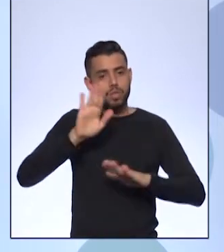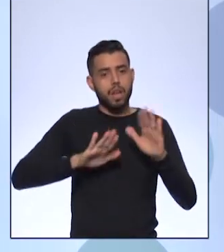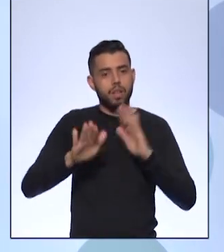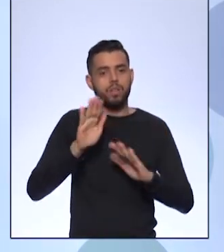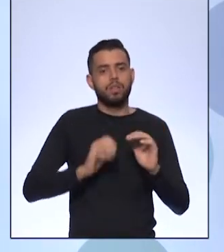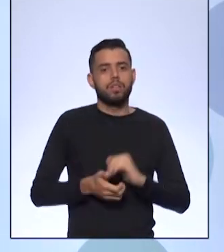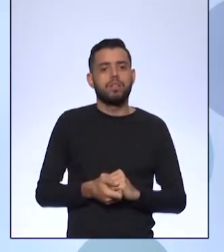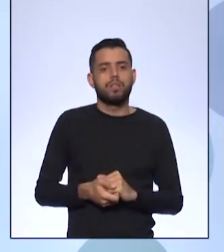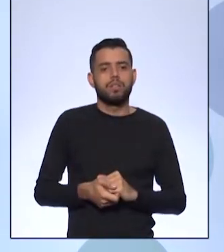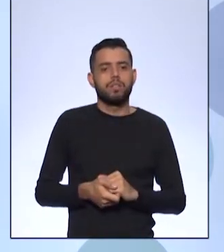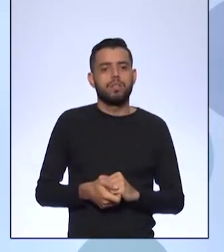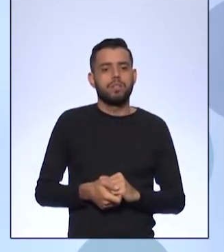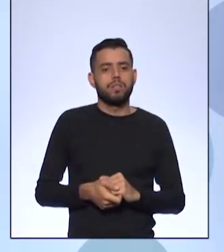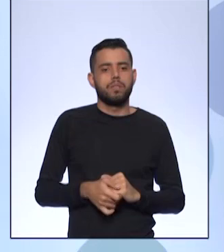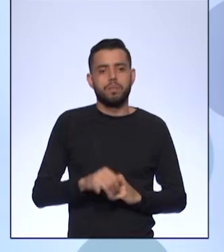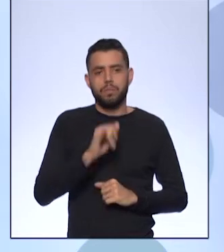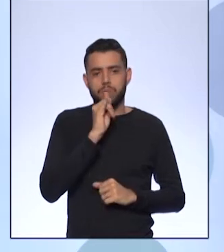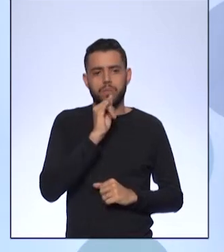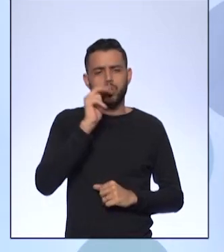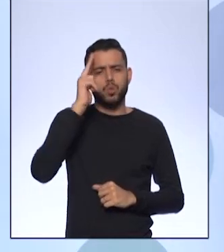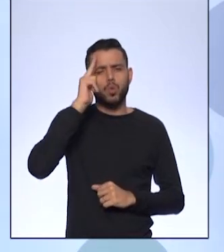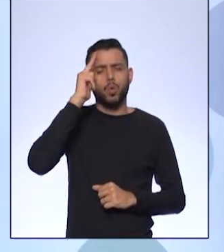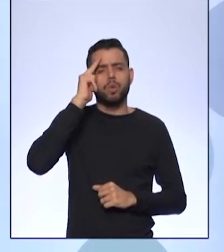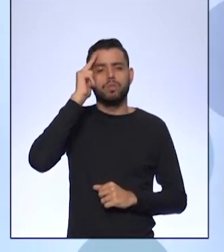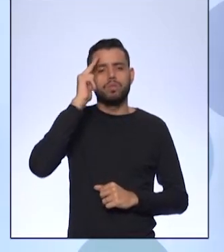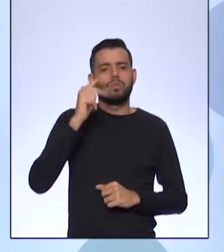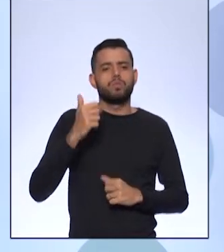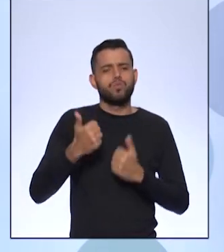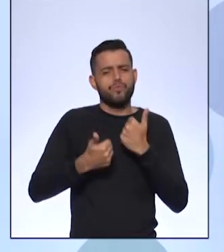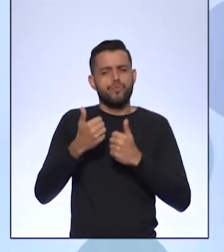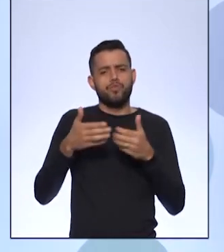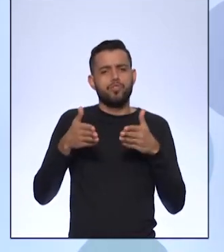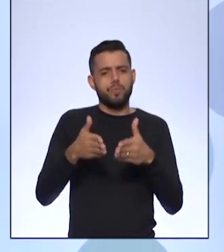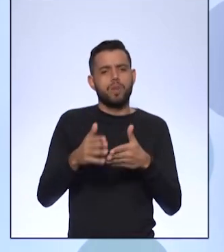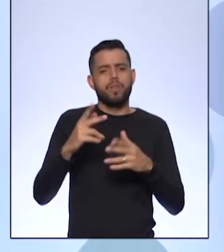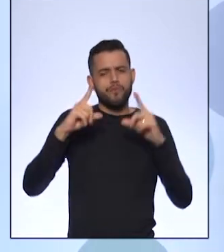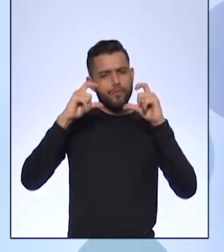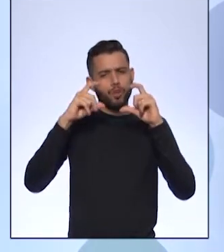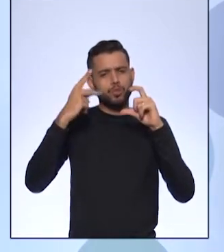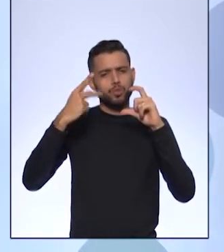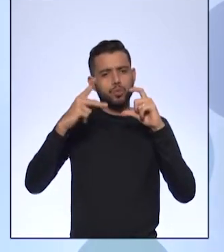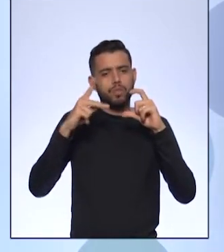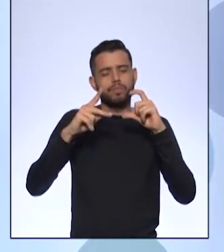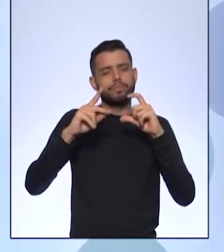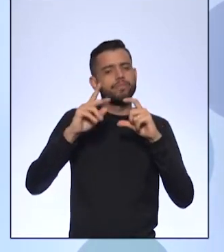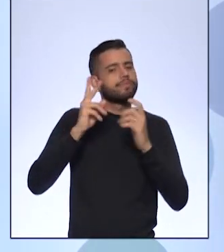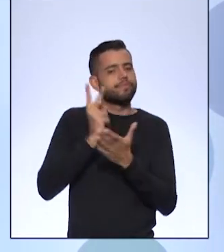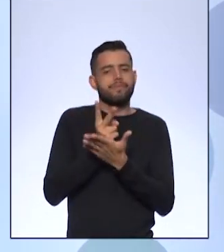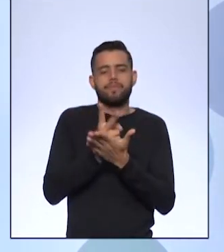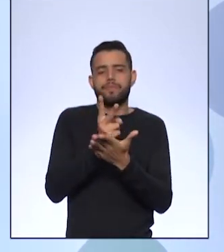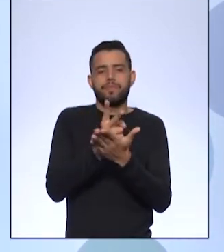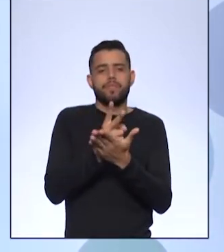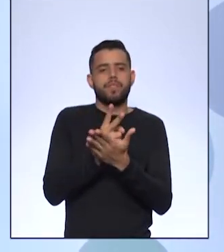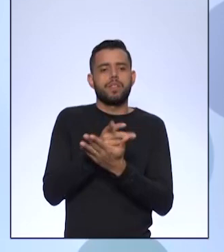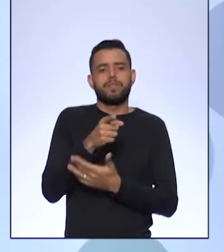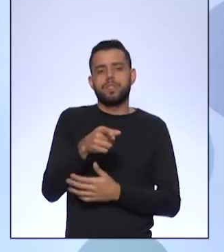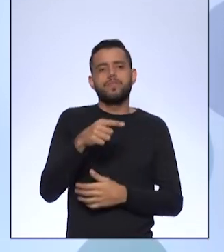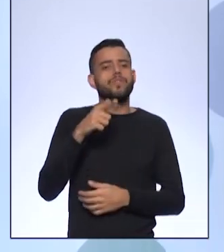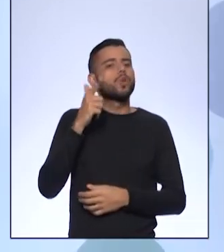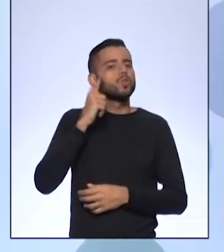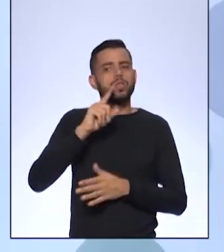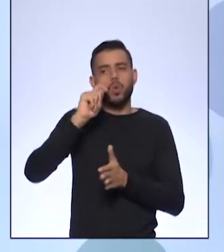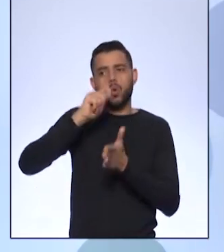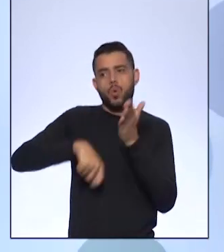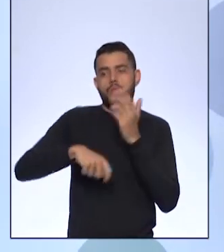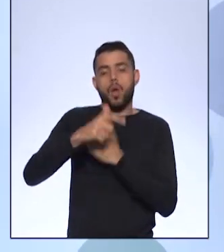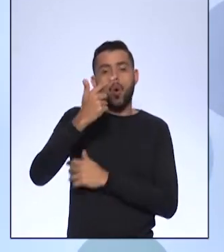né? Eu quero ter um sonho de ser jogador de futebol. Aquela foto tua vai ficar ali para sempre. E aí você não vai ser contratado pelo